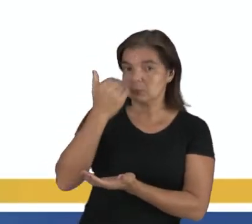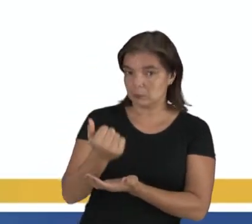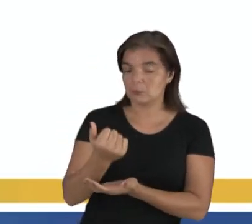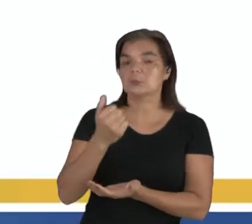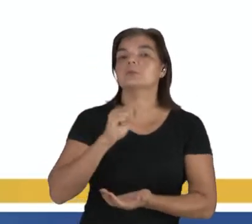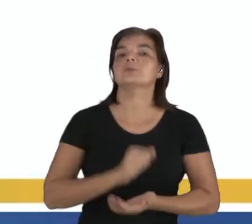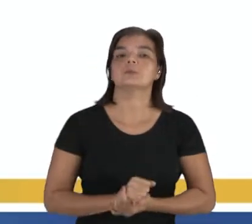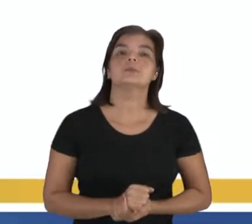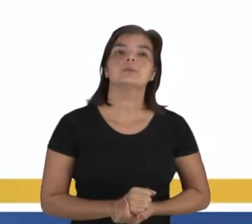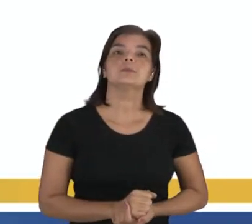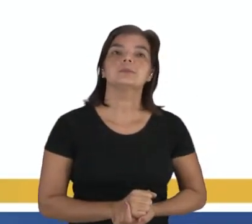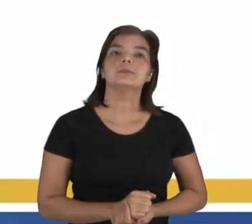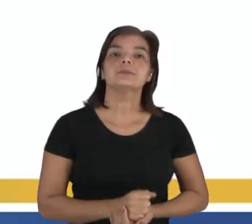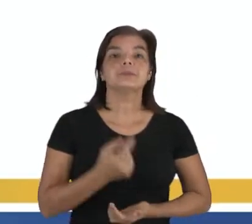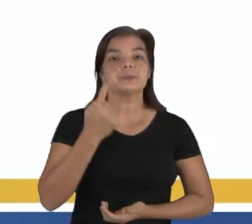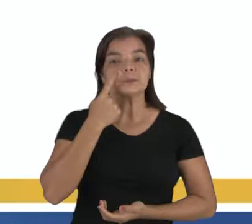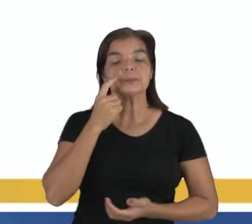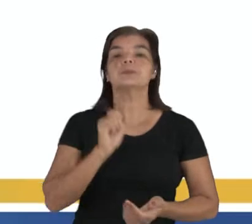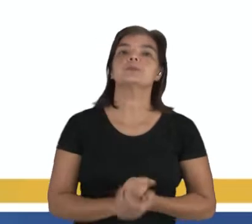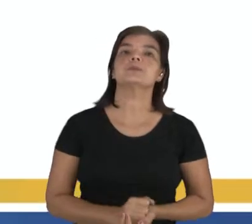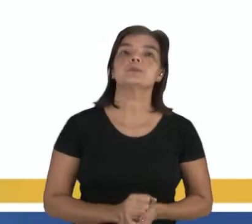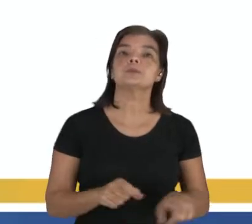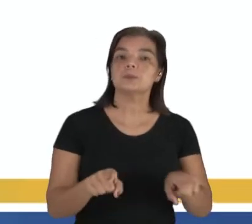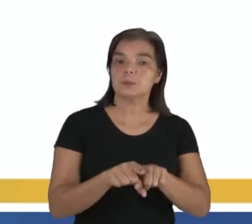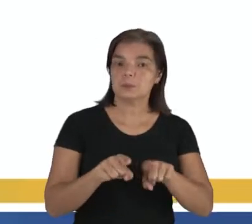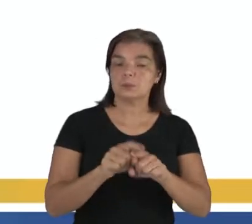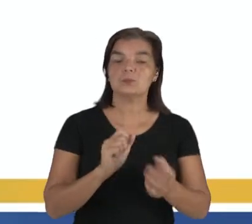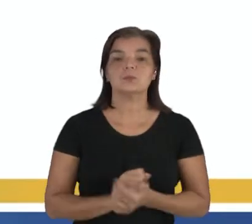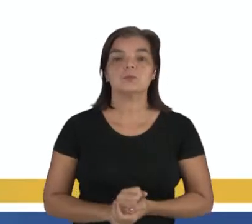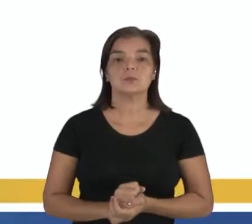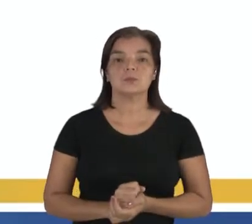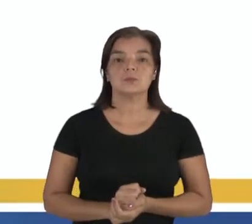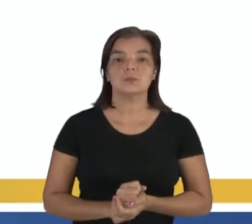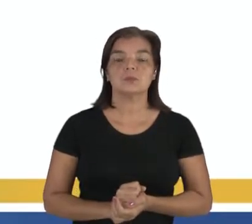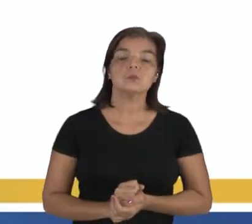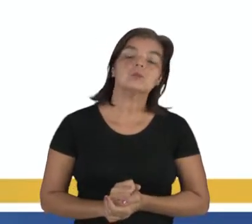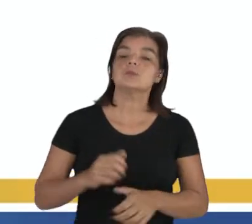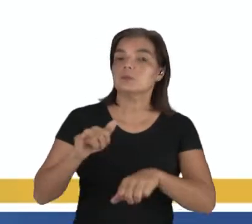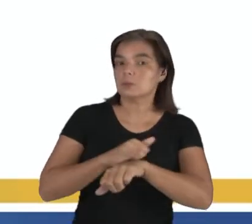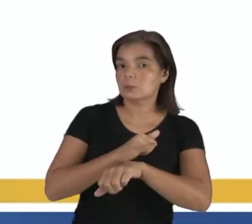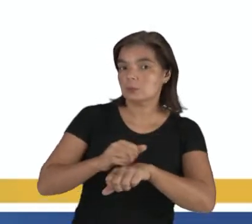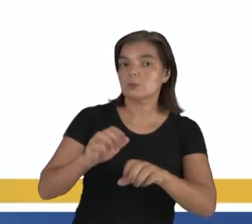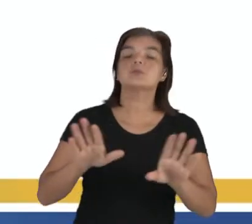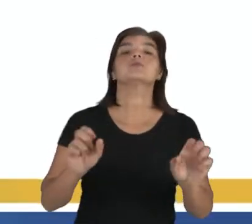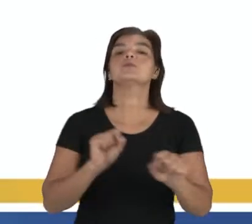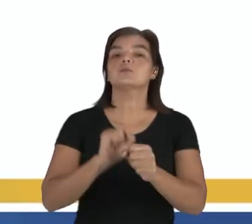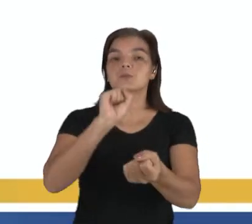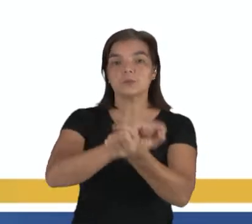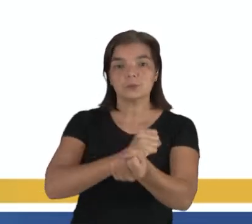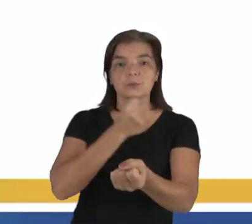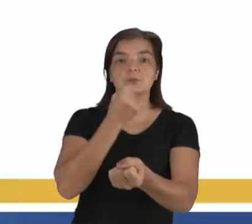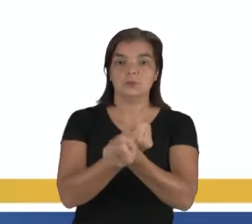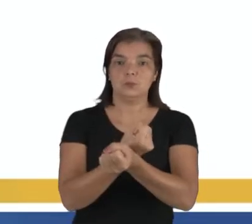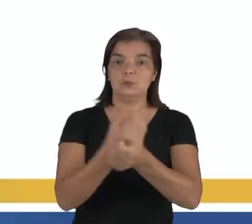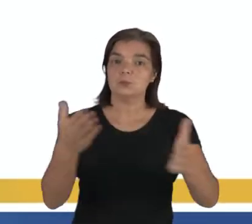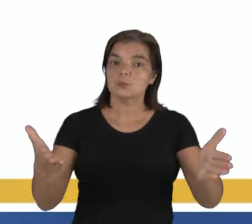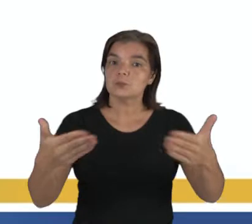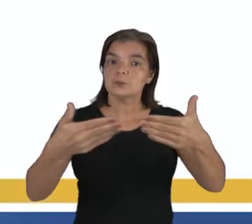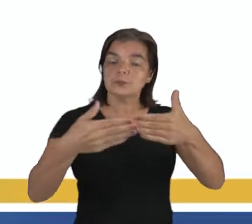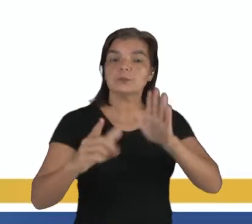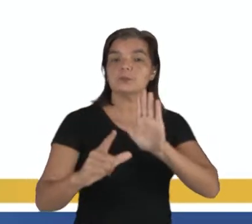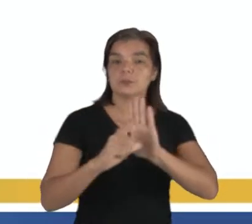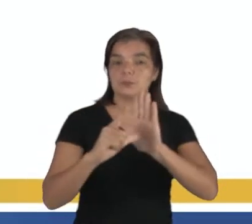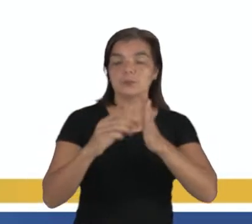esse posicionamento. Vamos lá. A lógica do lockdown. O fechamento do comércio e